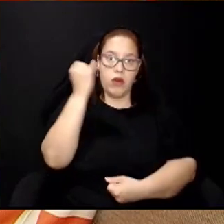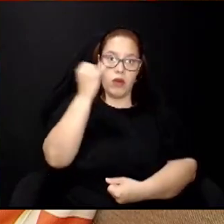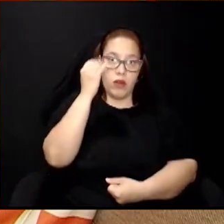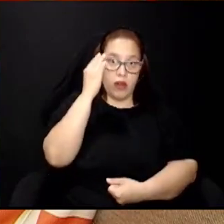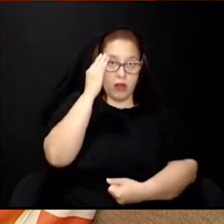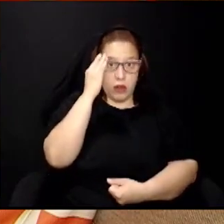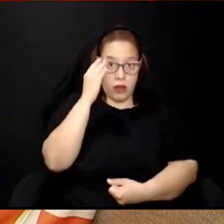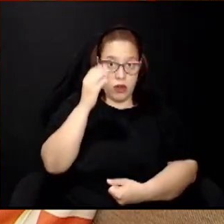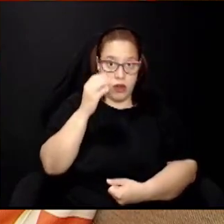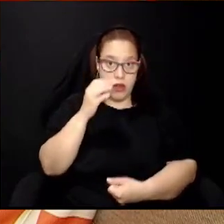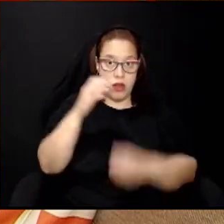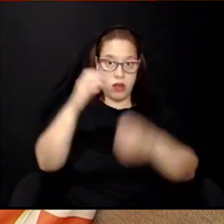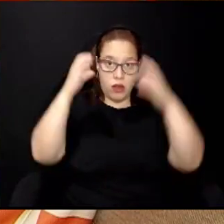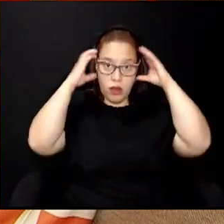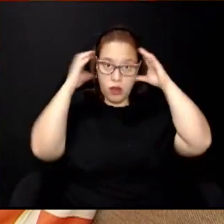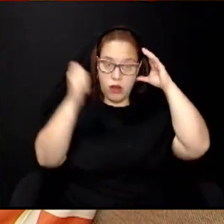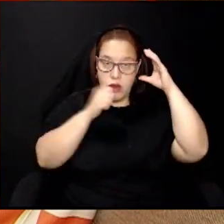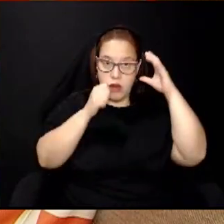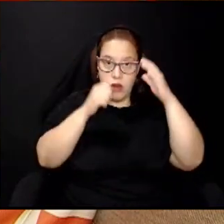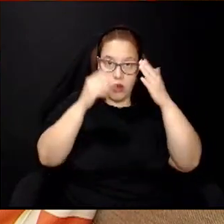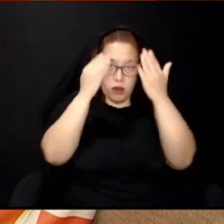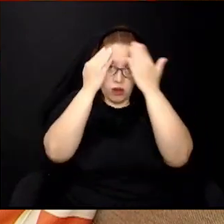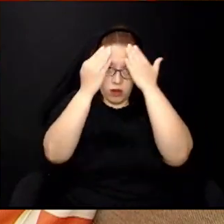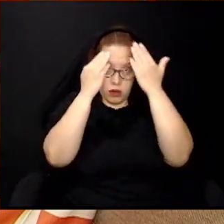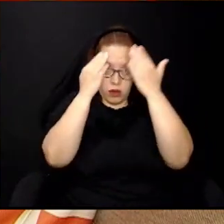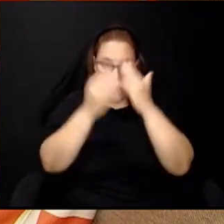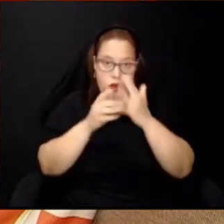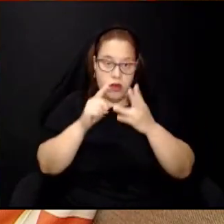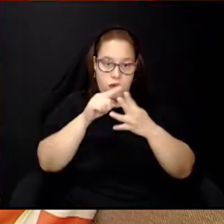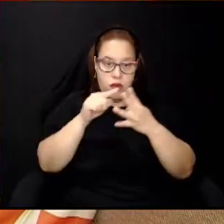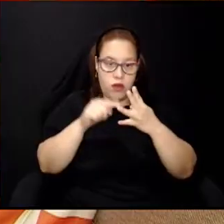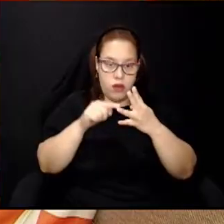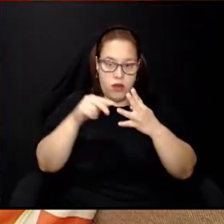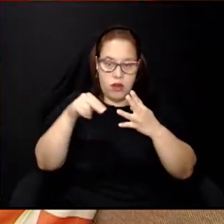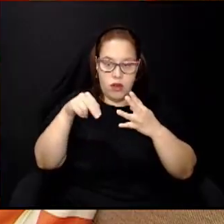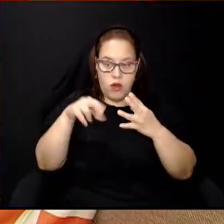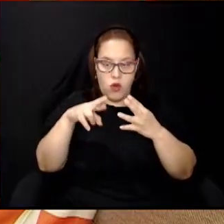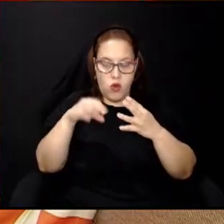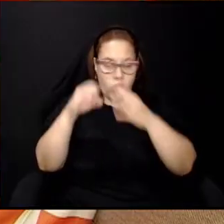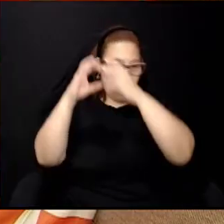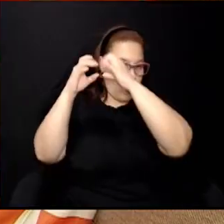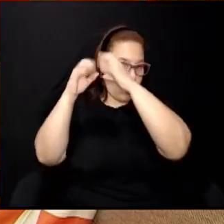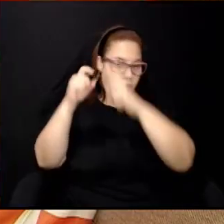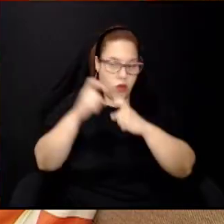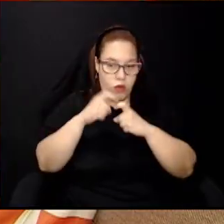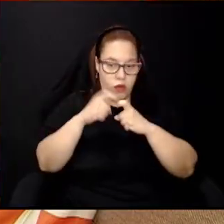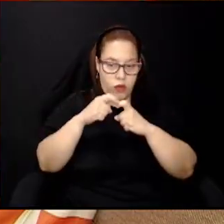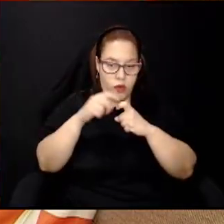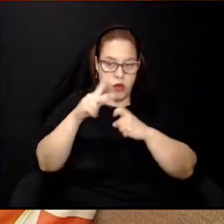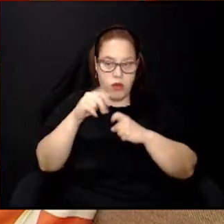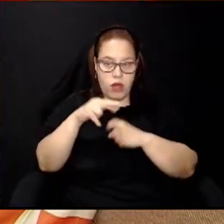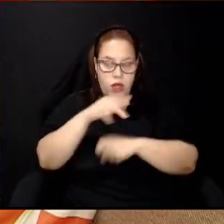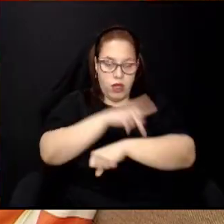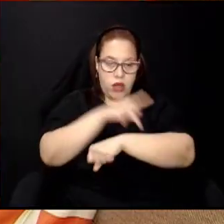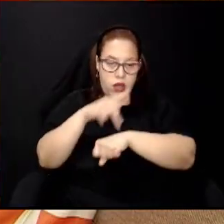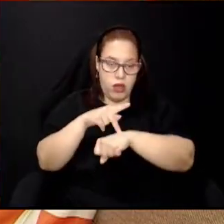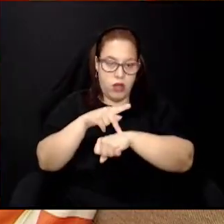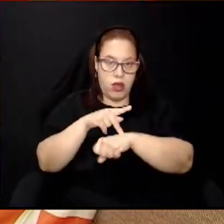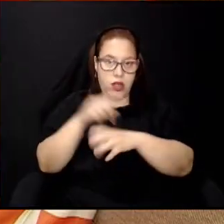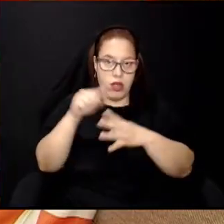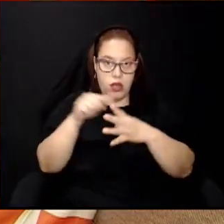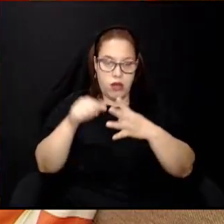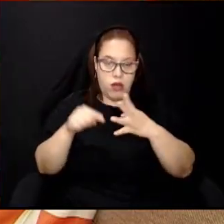a fono, o psicólogo, o neurologista, a psicopedagoga, então cada um falando